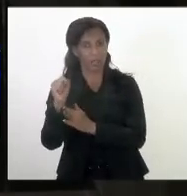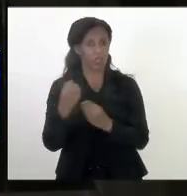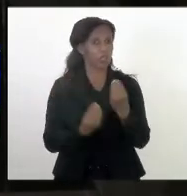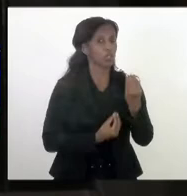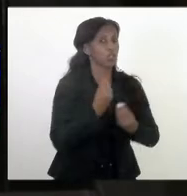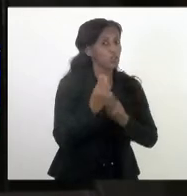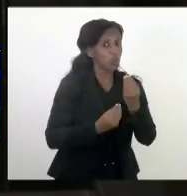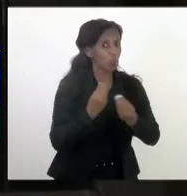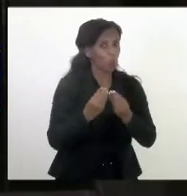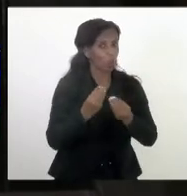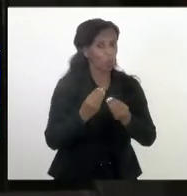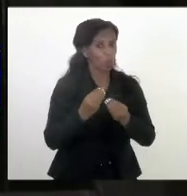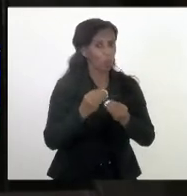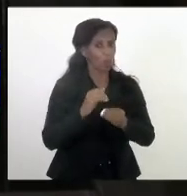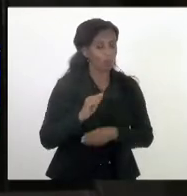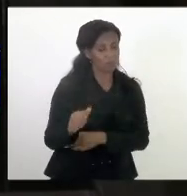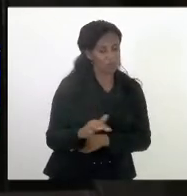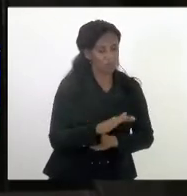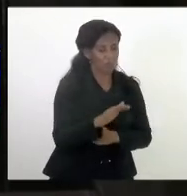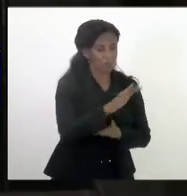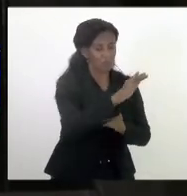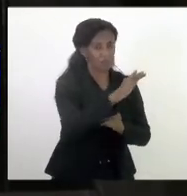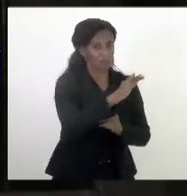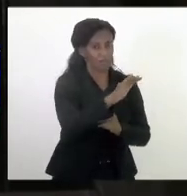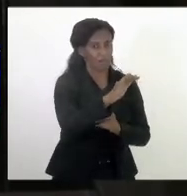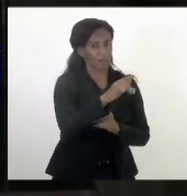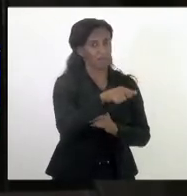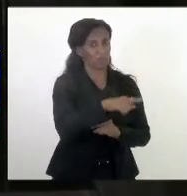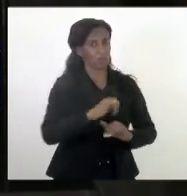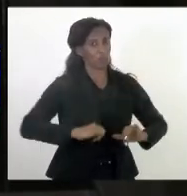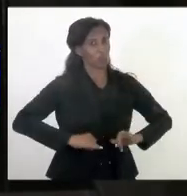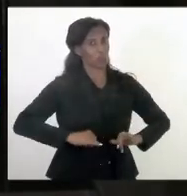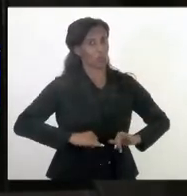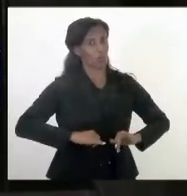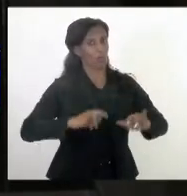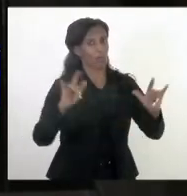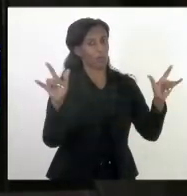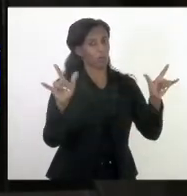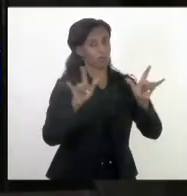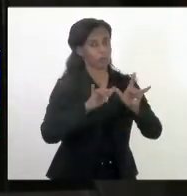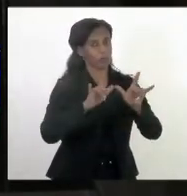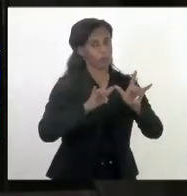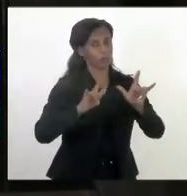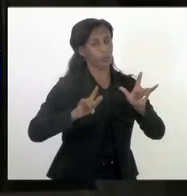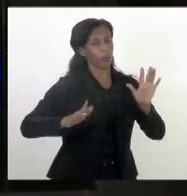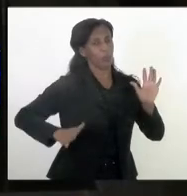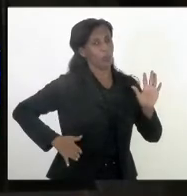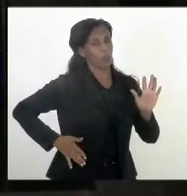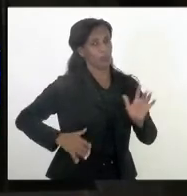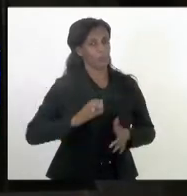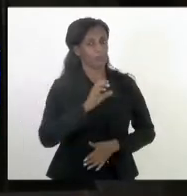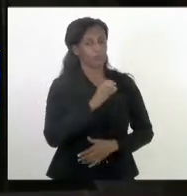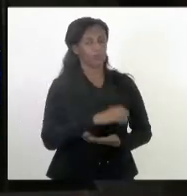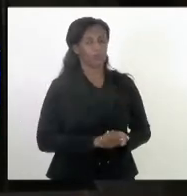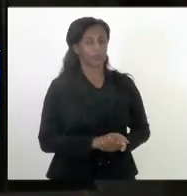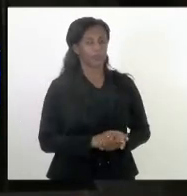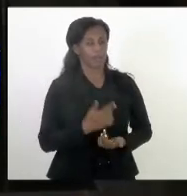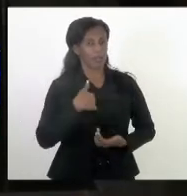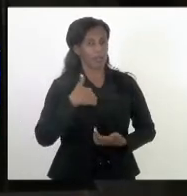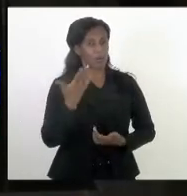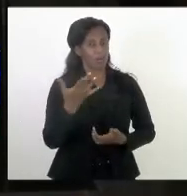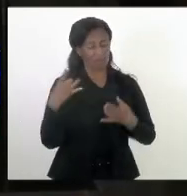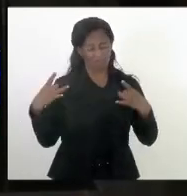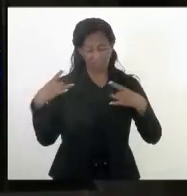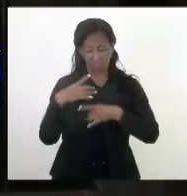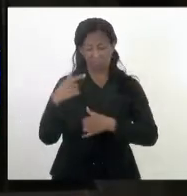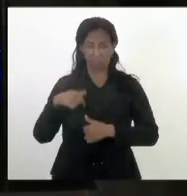são afetadas pelos grupos criminosos. Então, gostaria de dar essa minha contribuição e deixar à disposição para